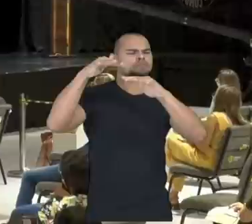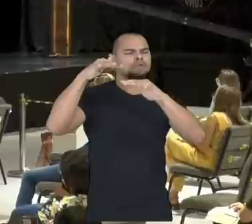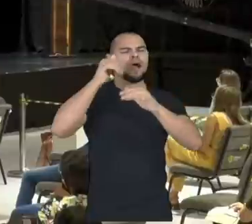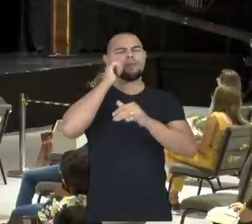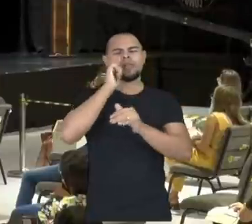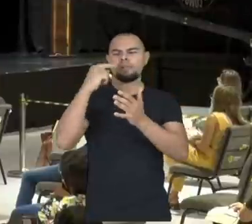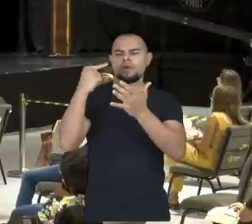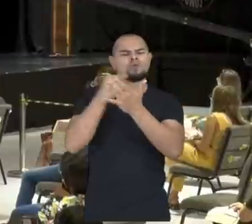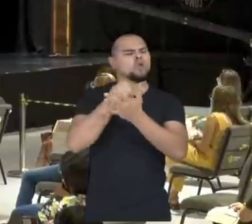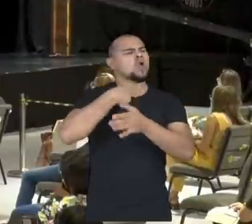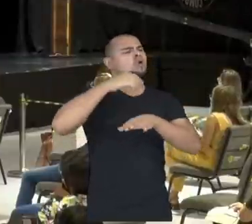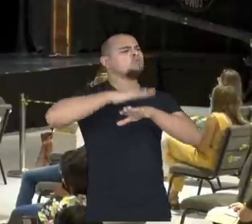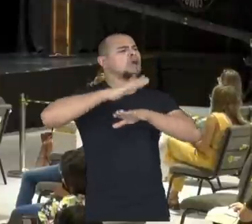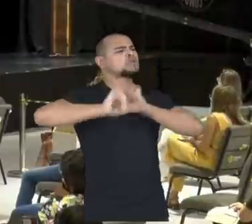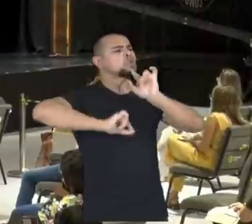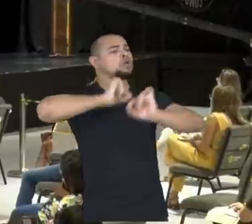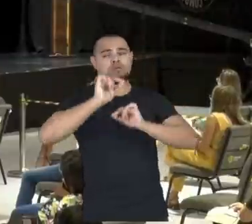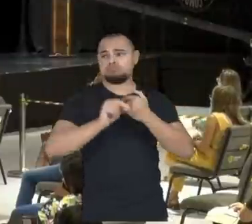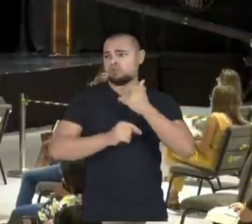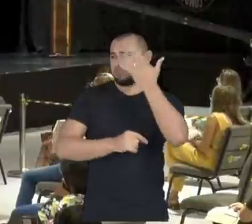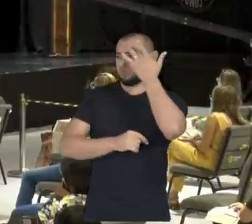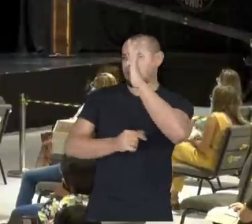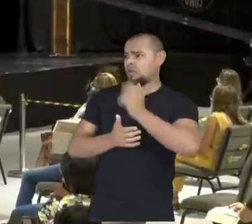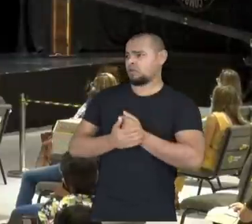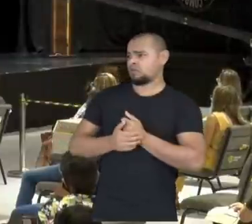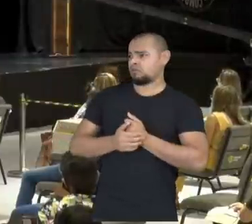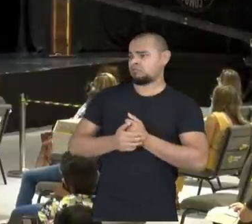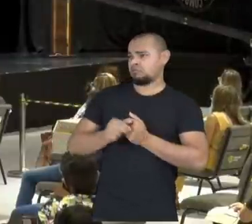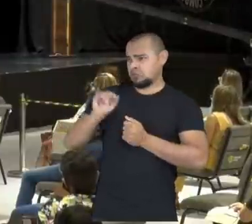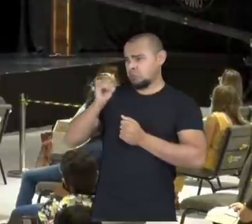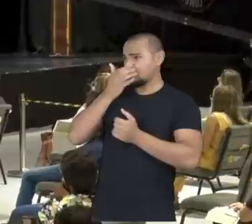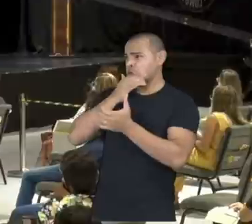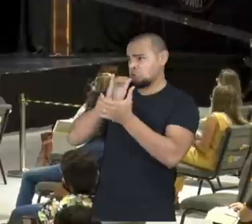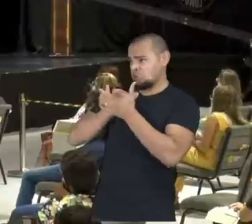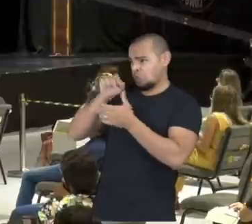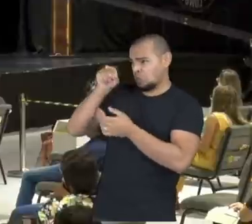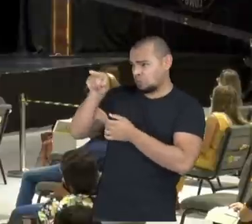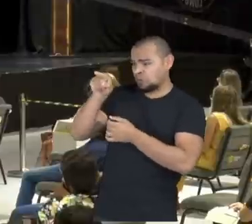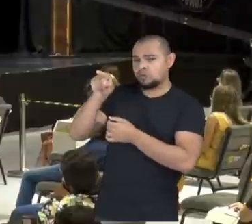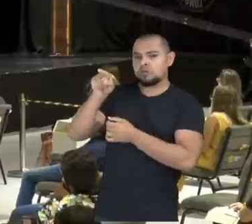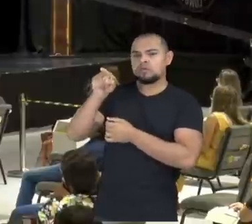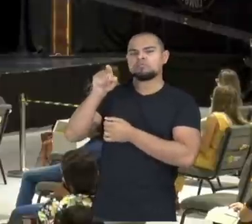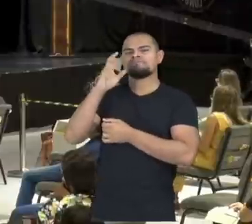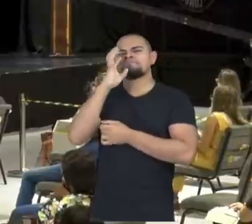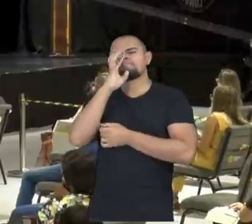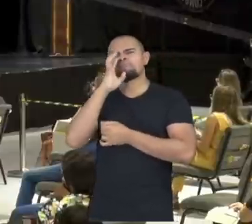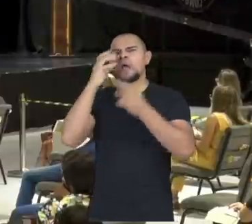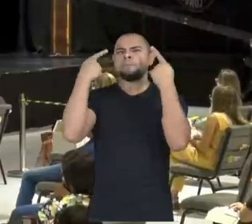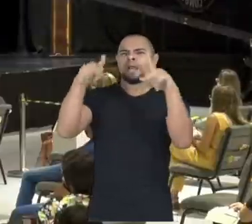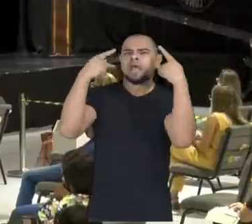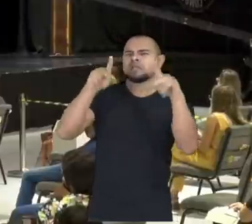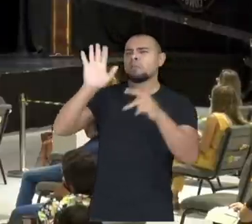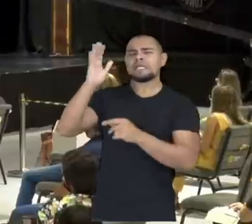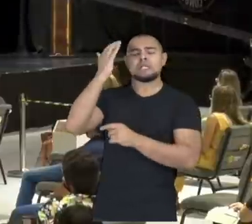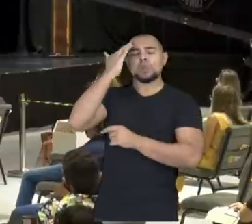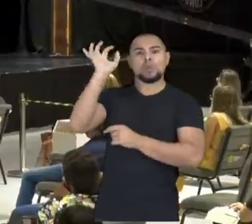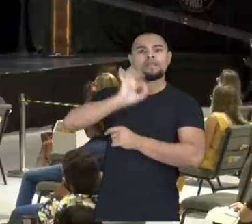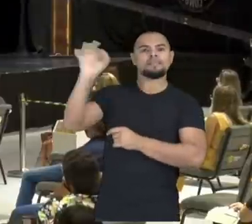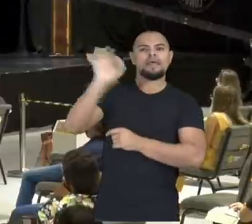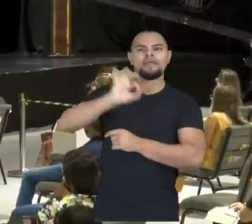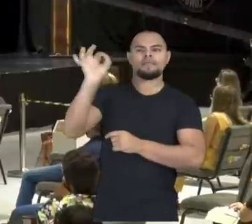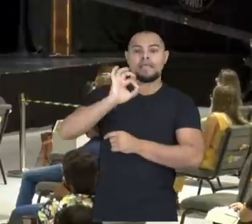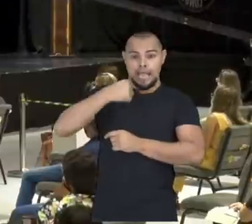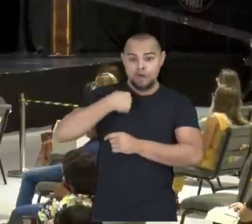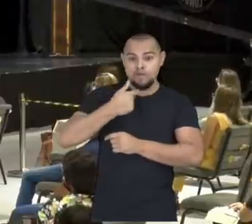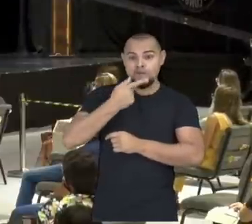Eu não sei não, porque se ele ouviu a palavra em 18 anos e isso ainda não faz sentido para ele? Isso nunca vou ser